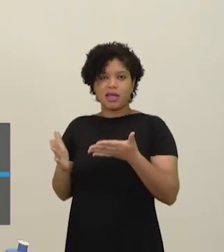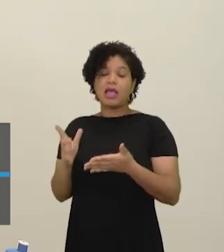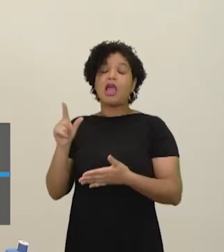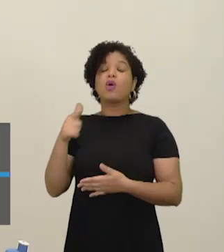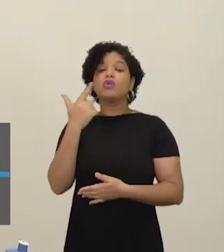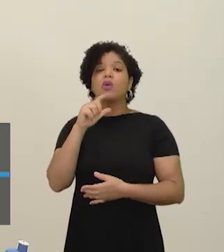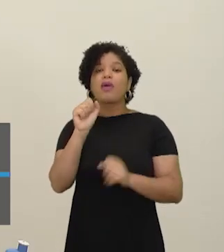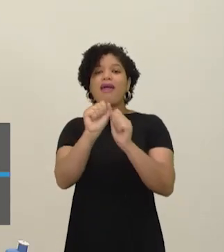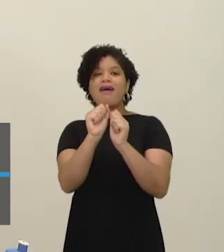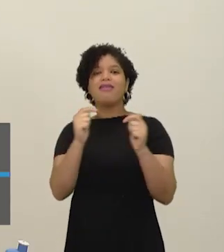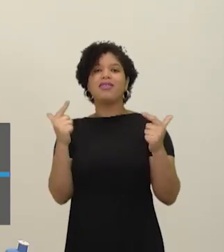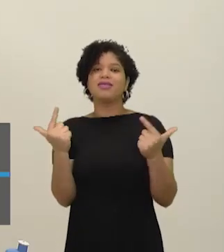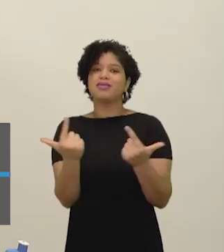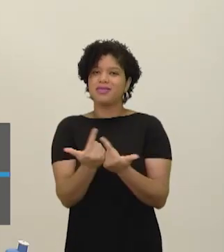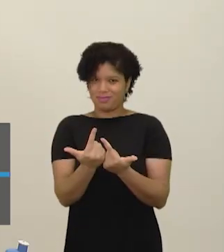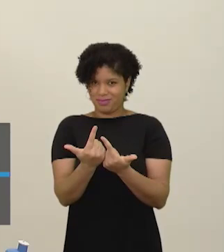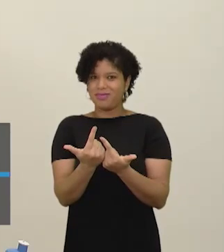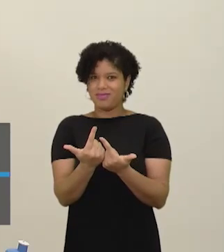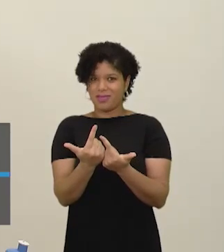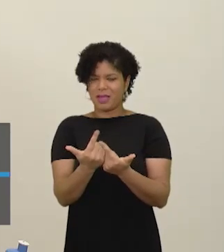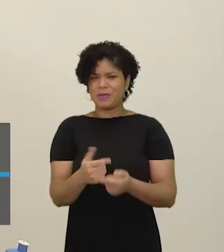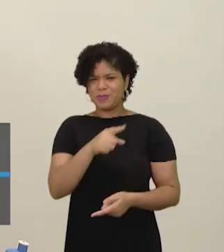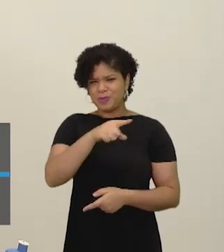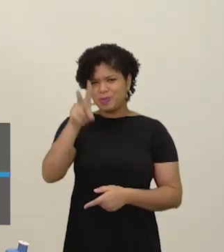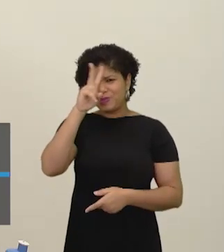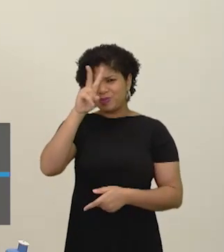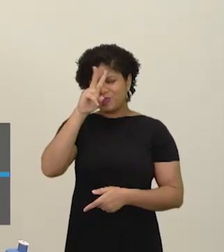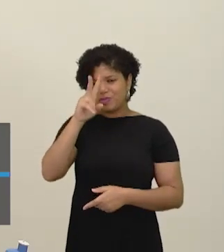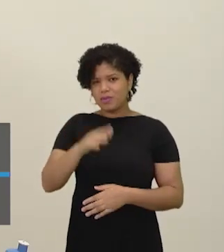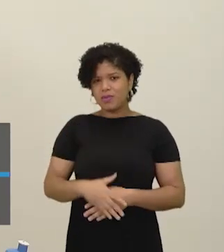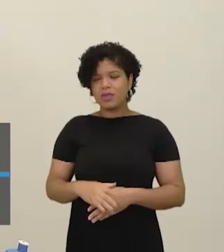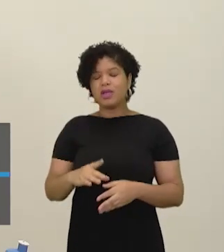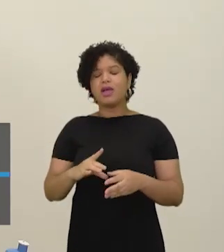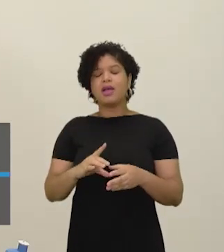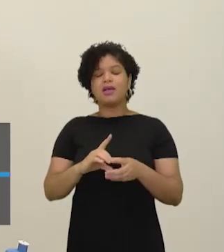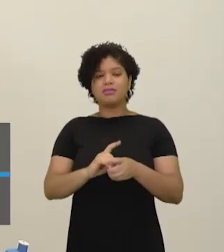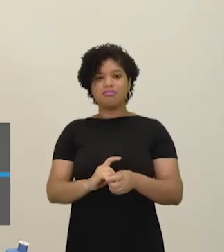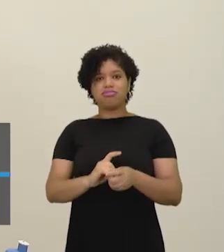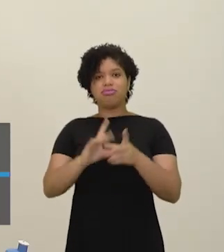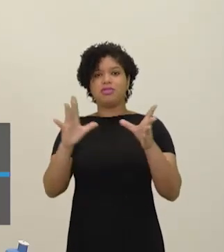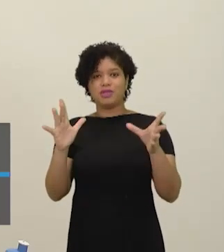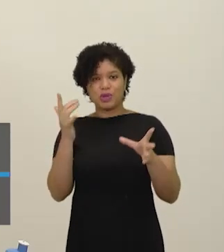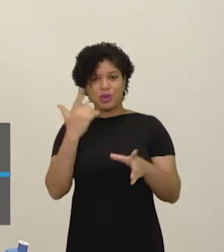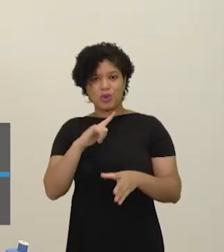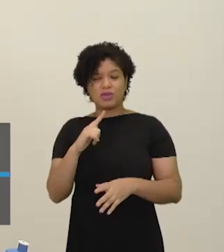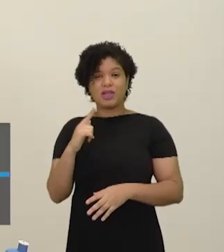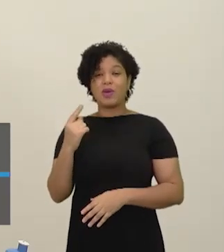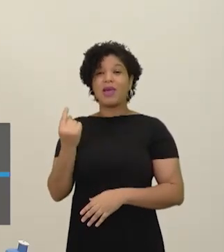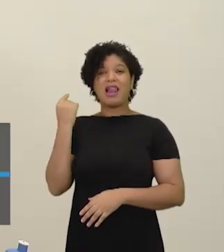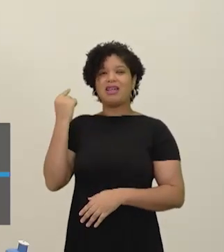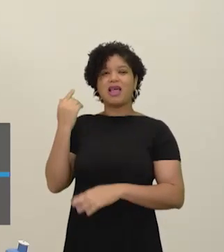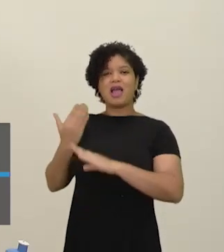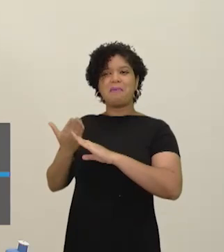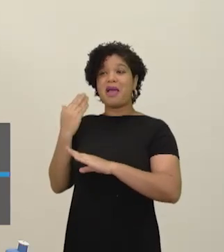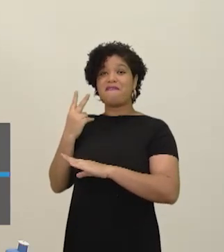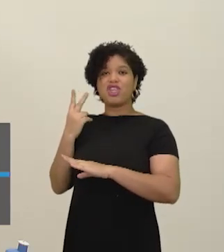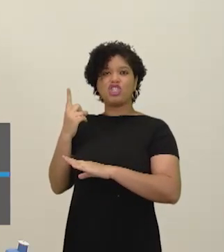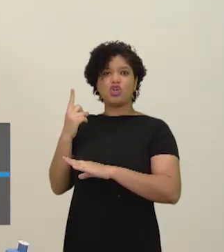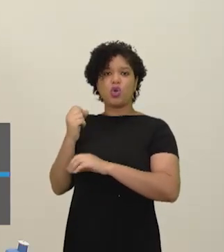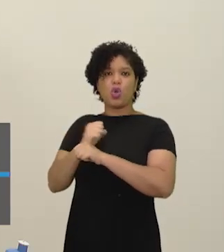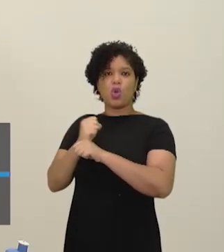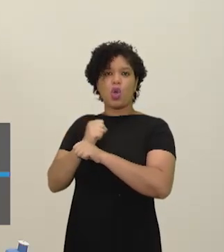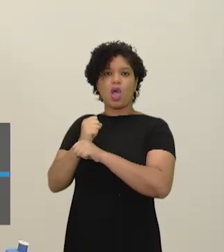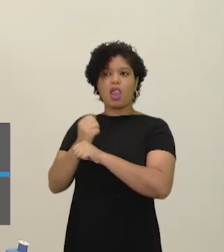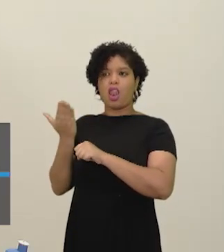Constituinte. Então, vocês se lembram que a abertura para a democracia, depois de 21 anos de ditadura, seria de